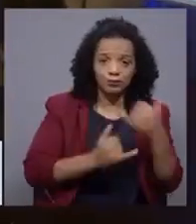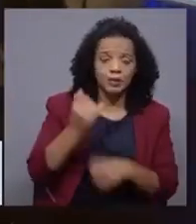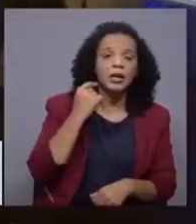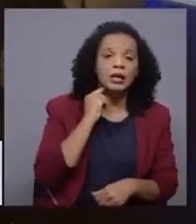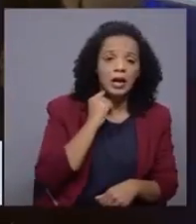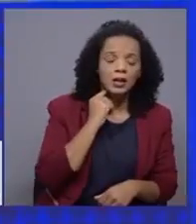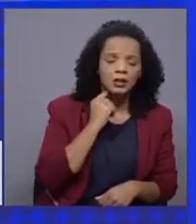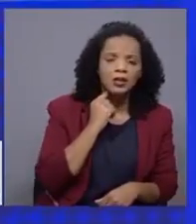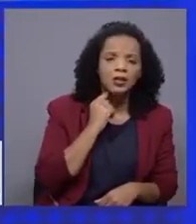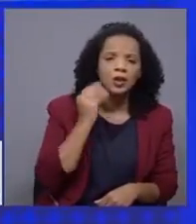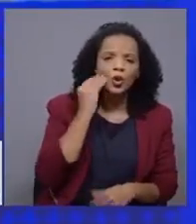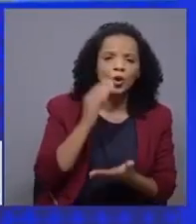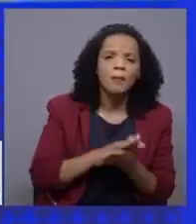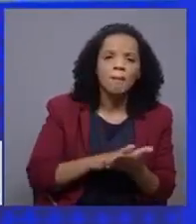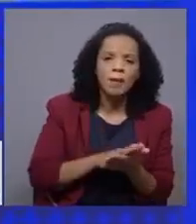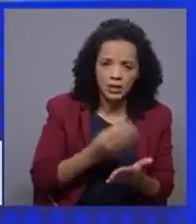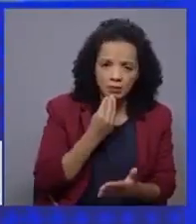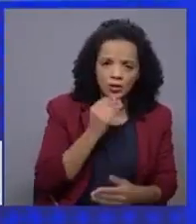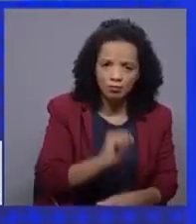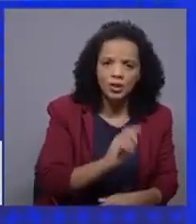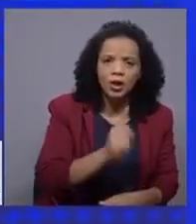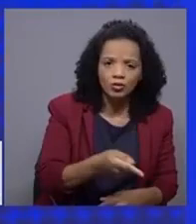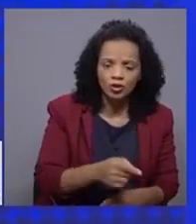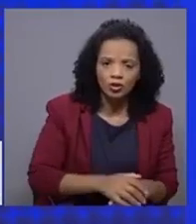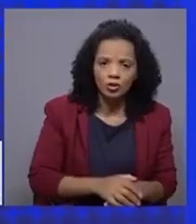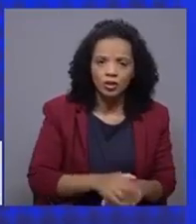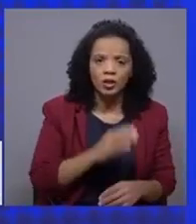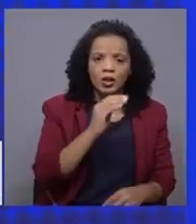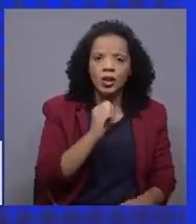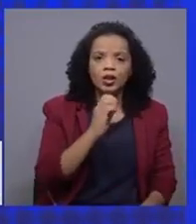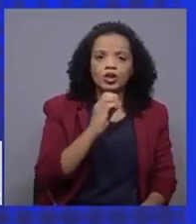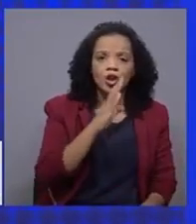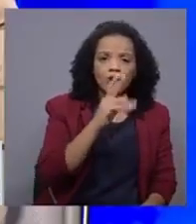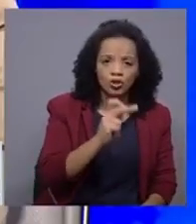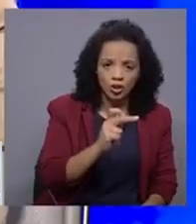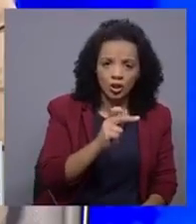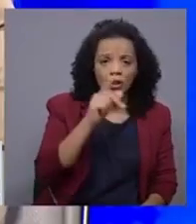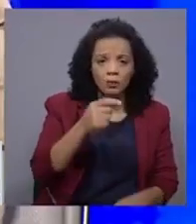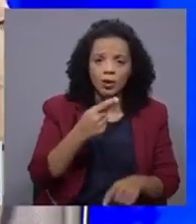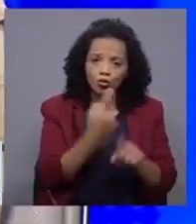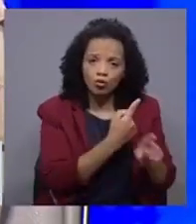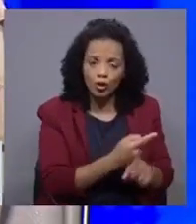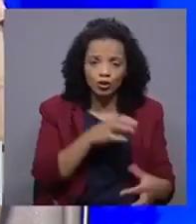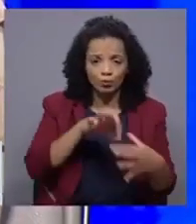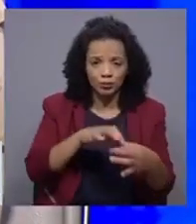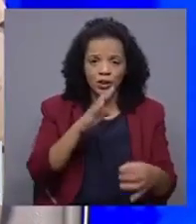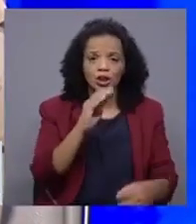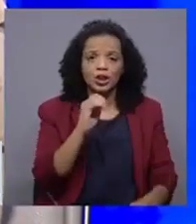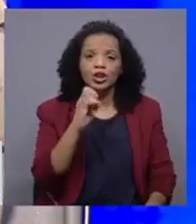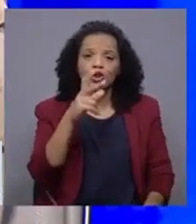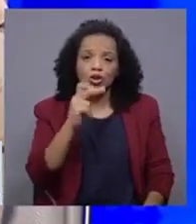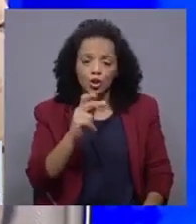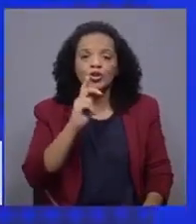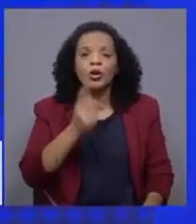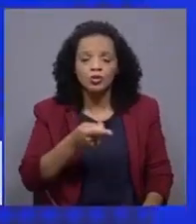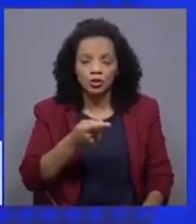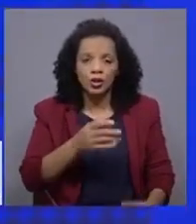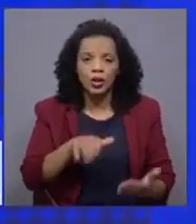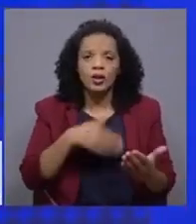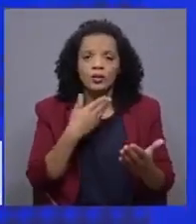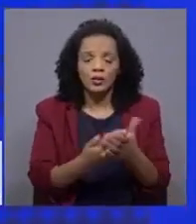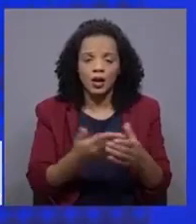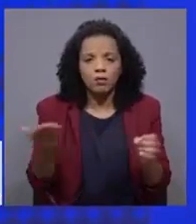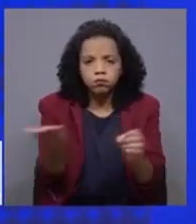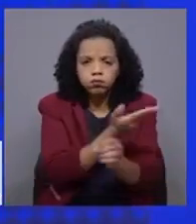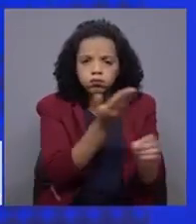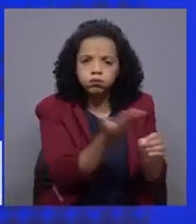carne? Sabe qual é que é a base desta alimentação? São a soja e os derivados da soja. Sabe que a soja e os derivados da soja são responsáveis pela